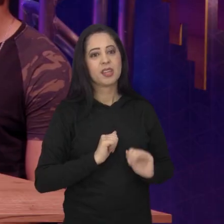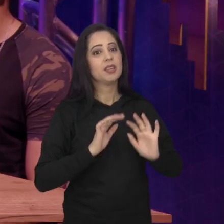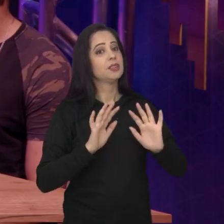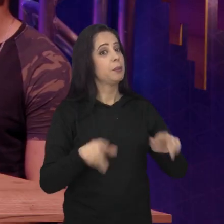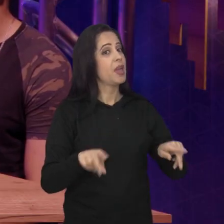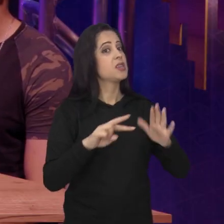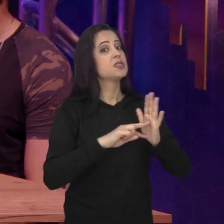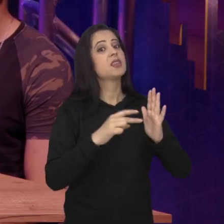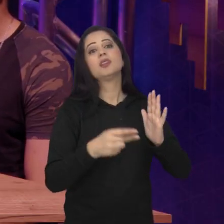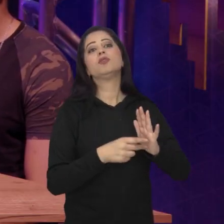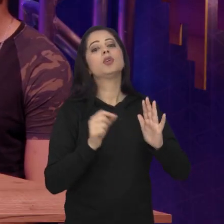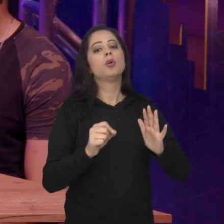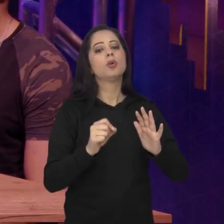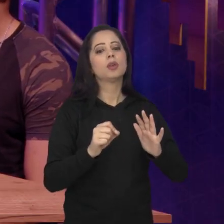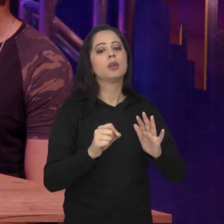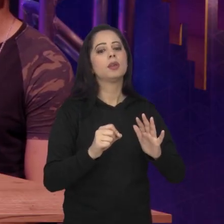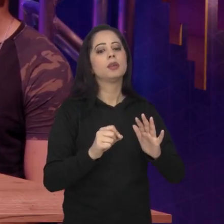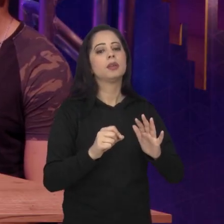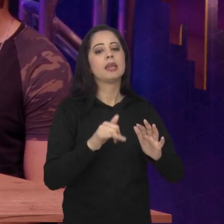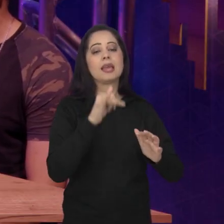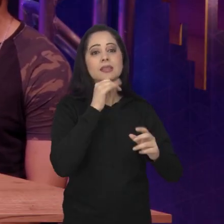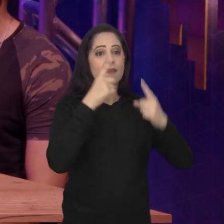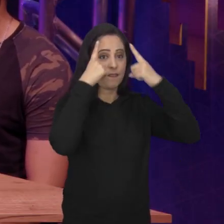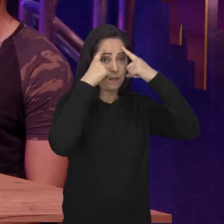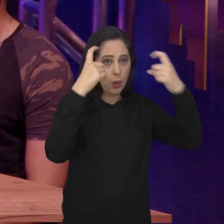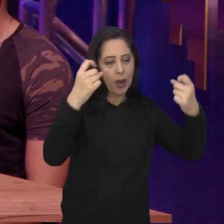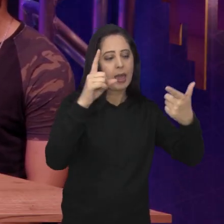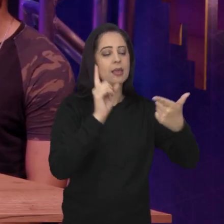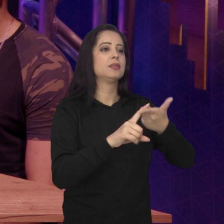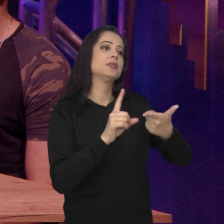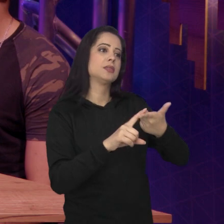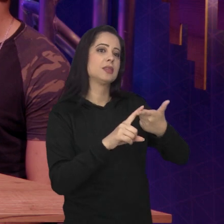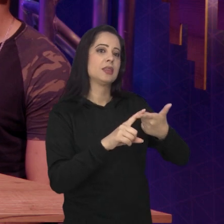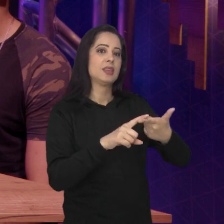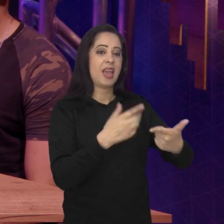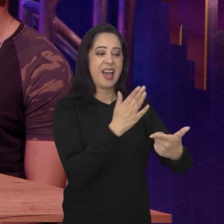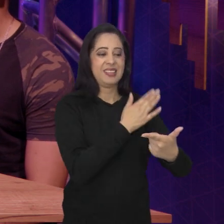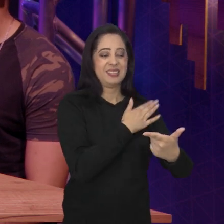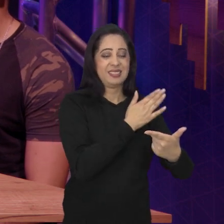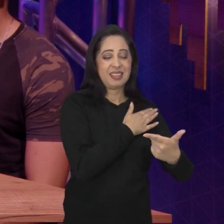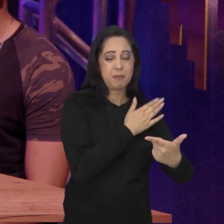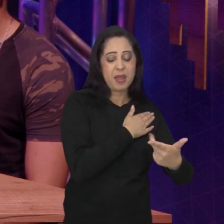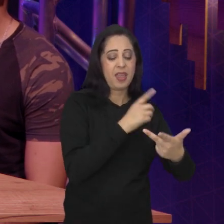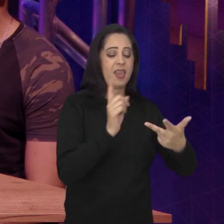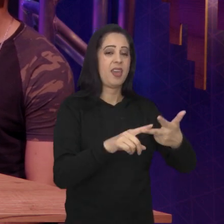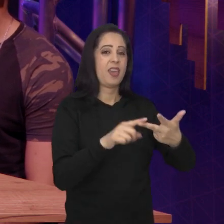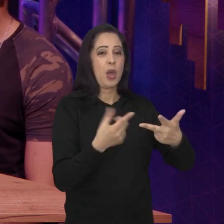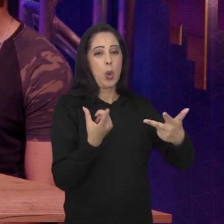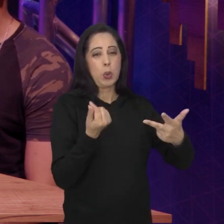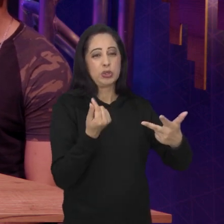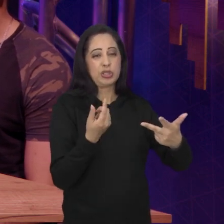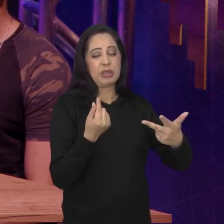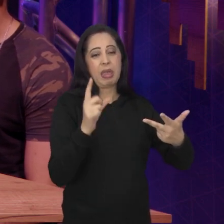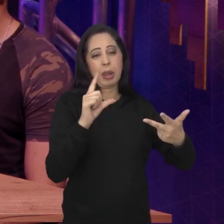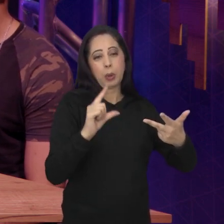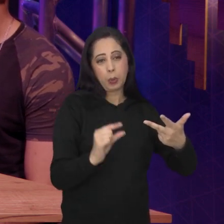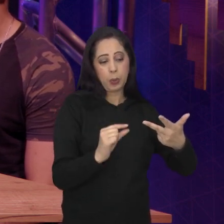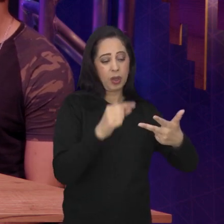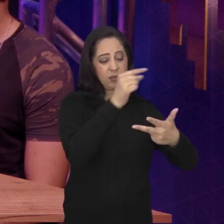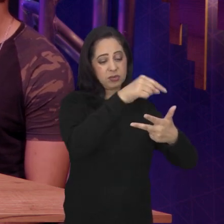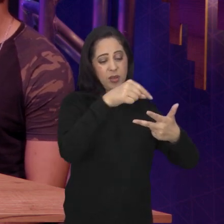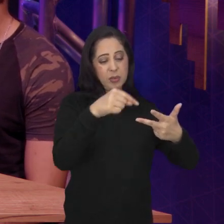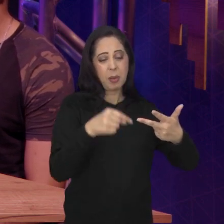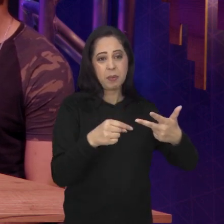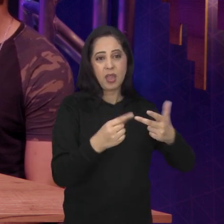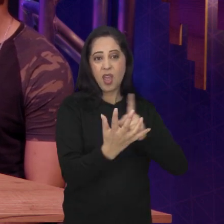isso está ligado ao ambiente em que a gente vive. Então, a questão de violência, desemprego, instabilidade financeira,